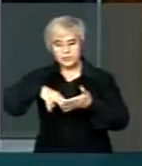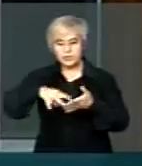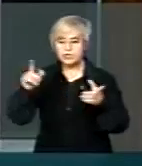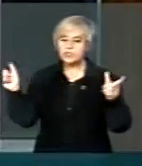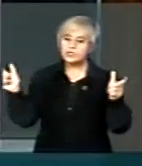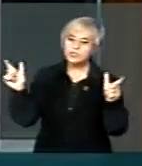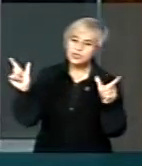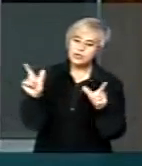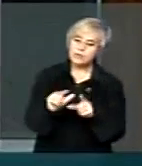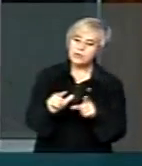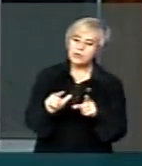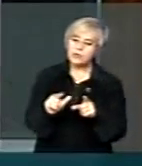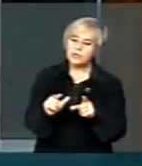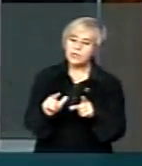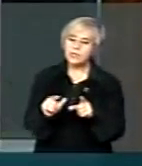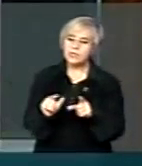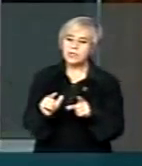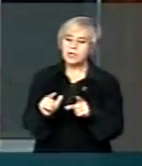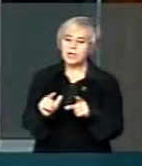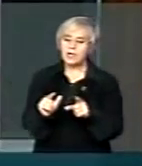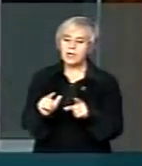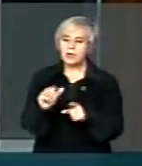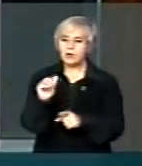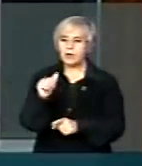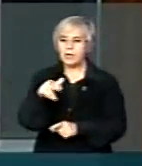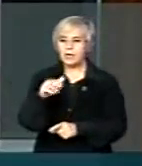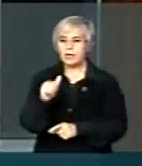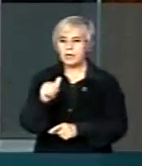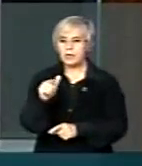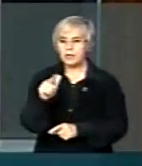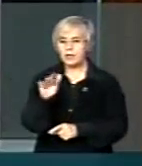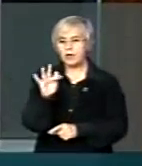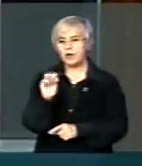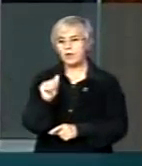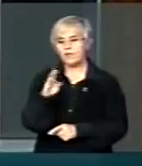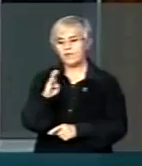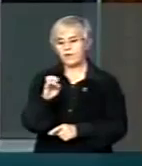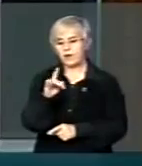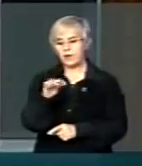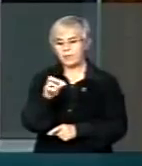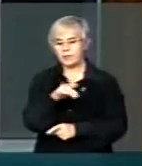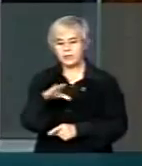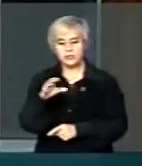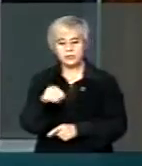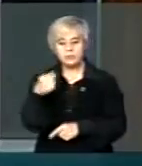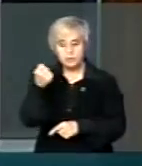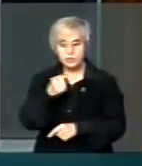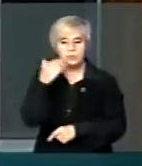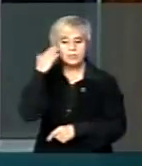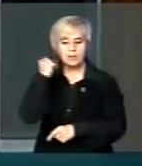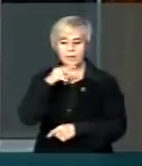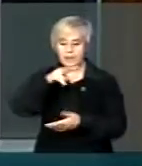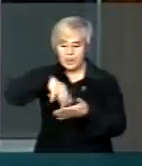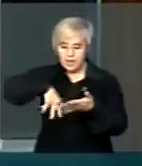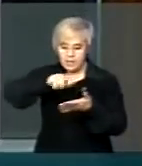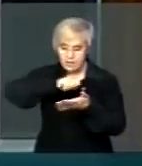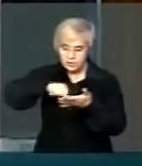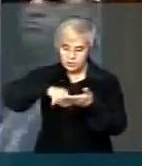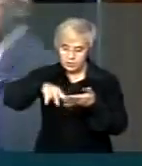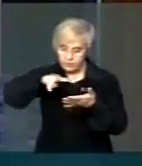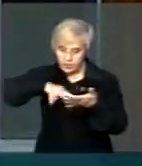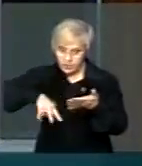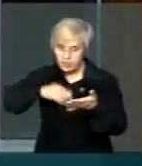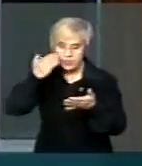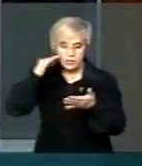analfabetismo, valorização dos bibliotecários, das bibliotecas. Mas queria também, senhor presidente, aproveitar essa oportunidade para